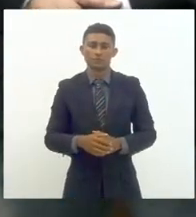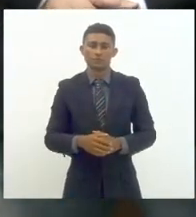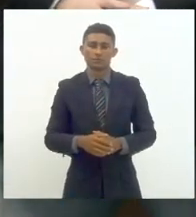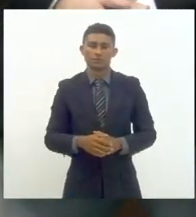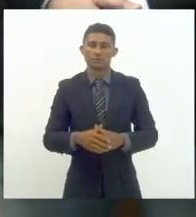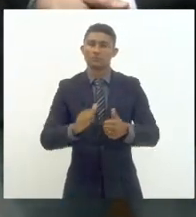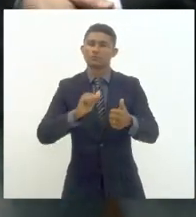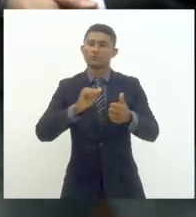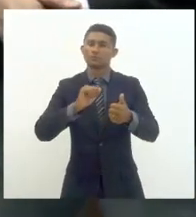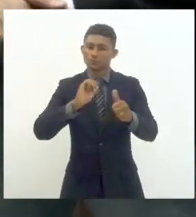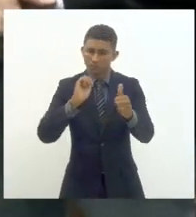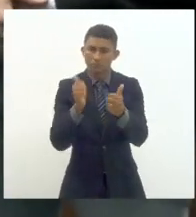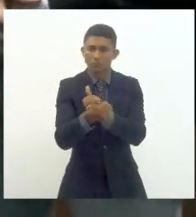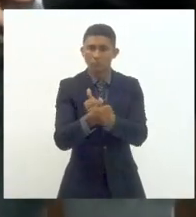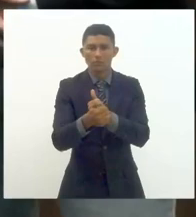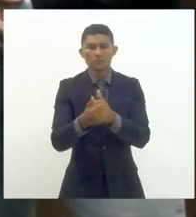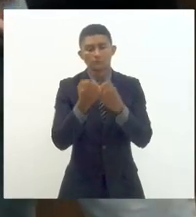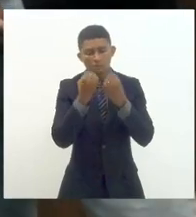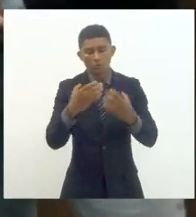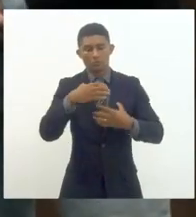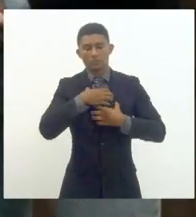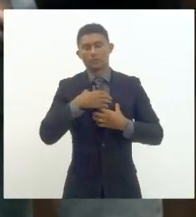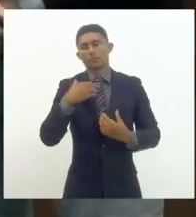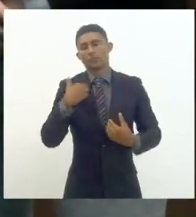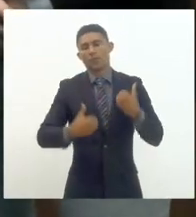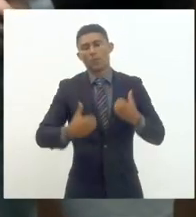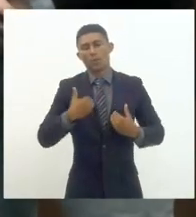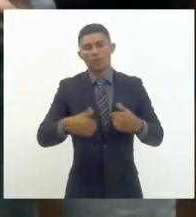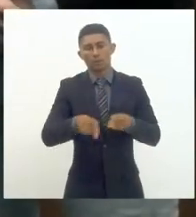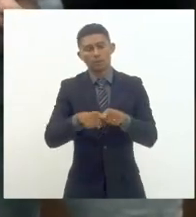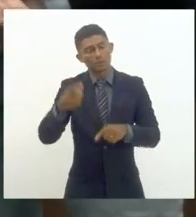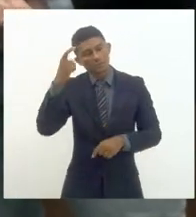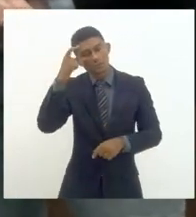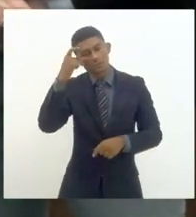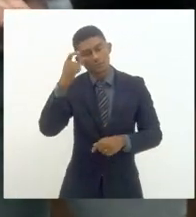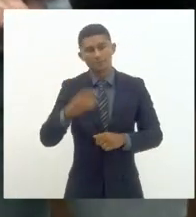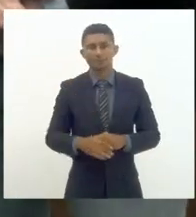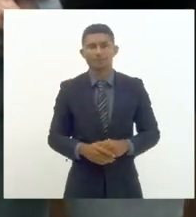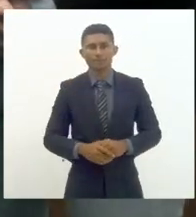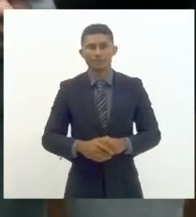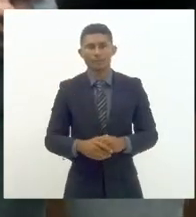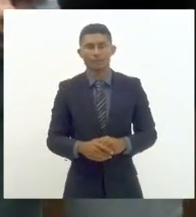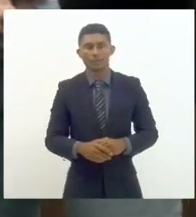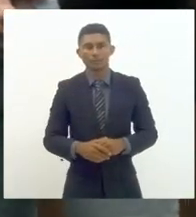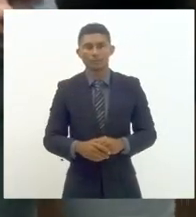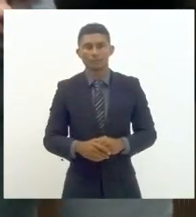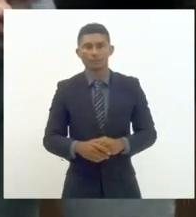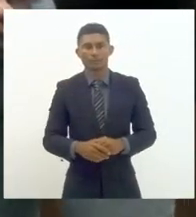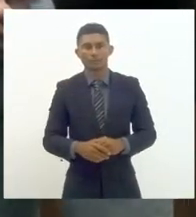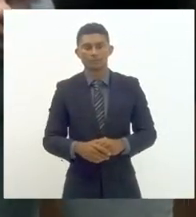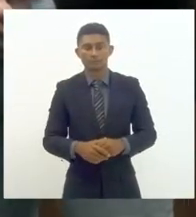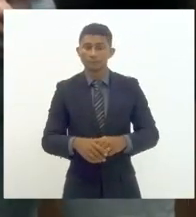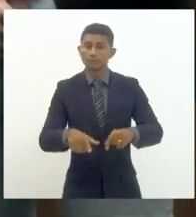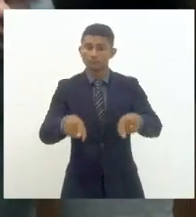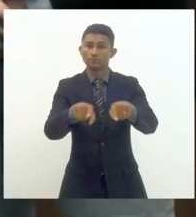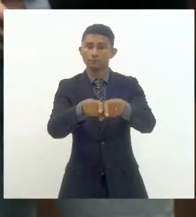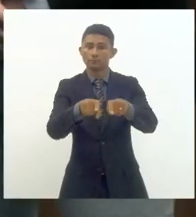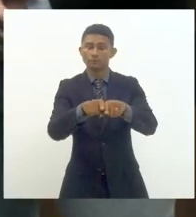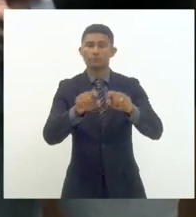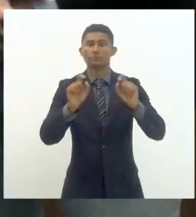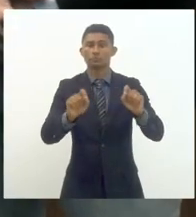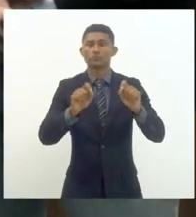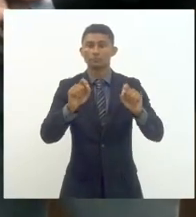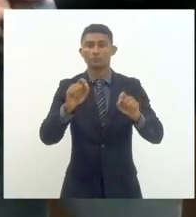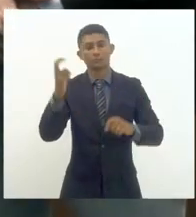todo esporte, faz bem para o corpo e para a mente, senhor presidente. Além disso, enriquecer